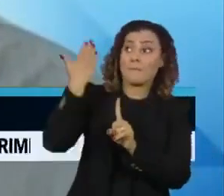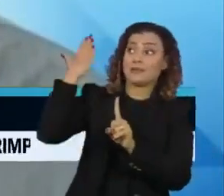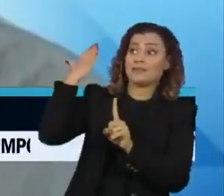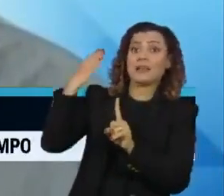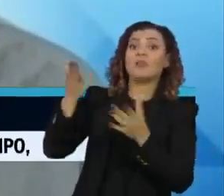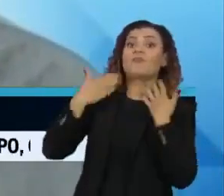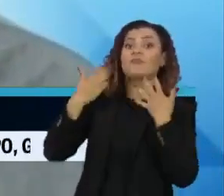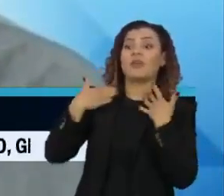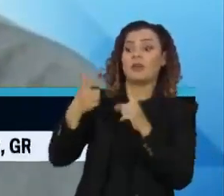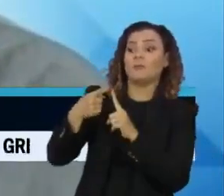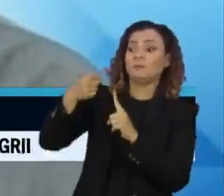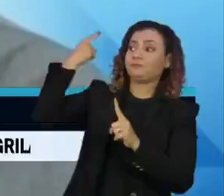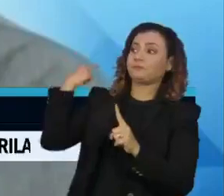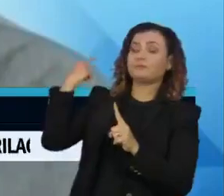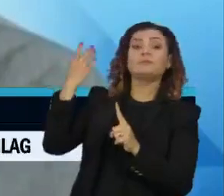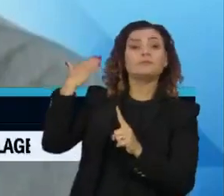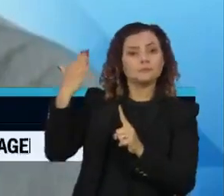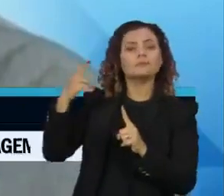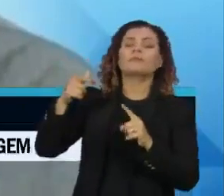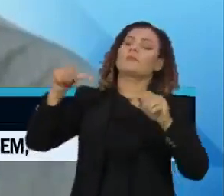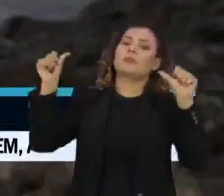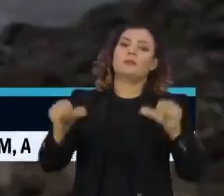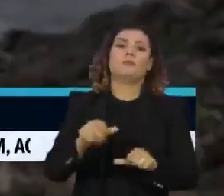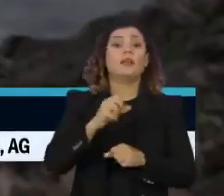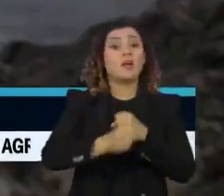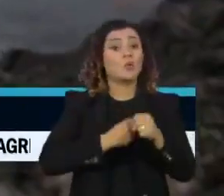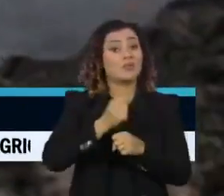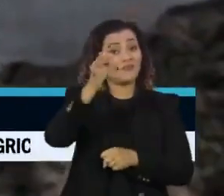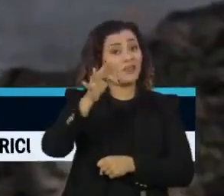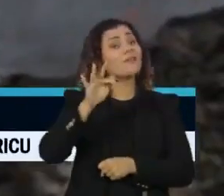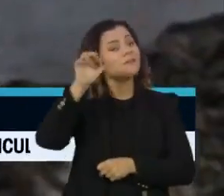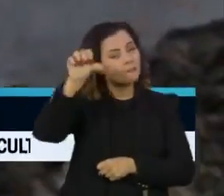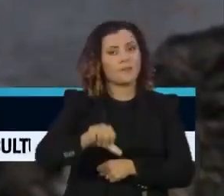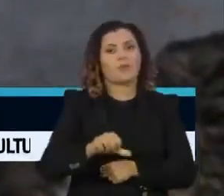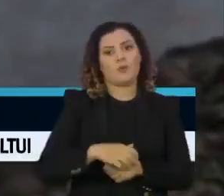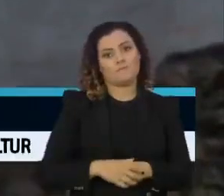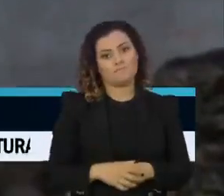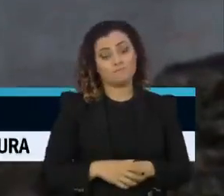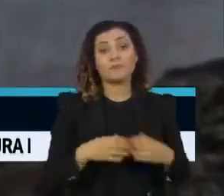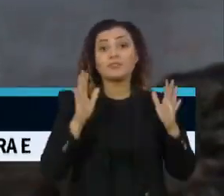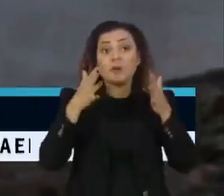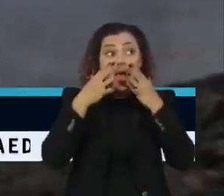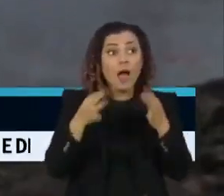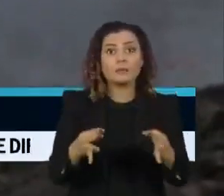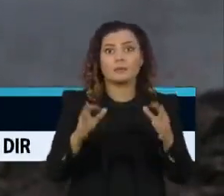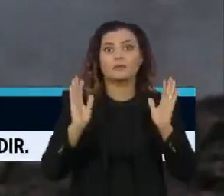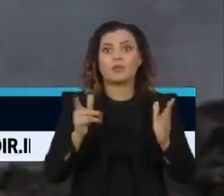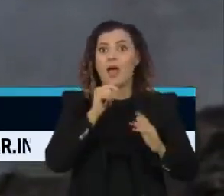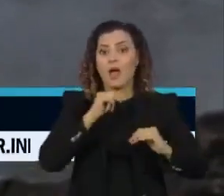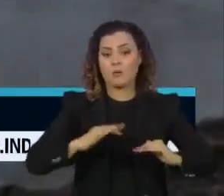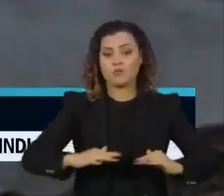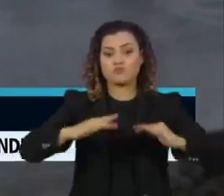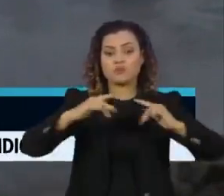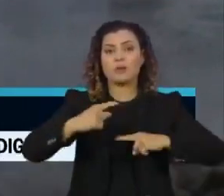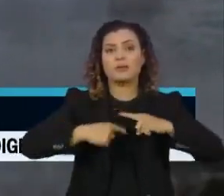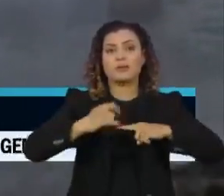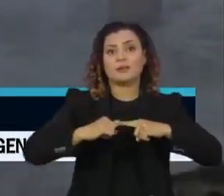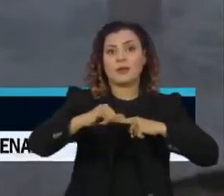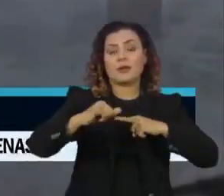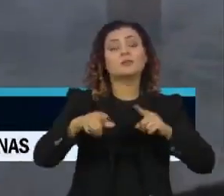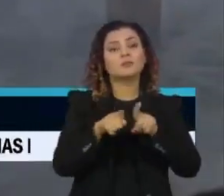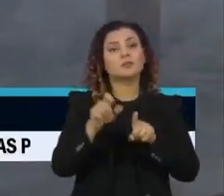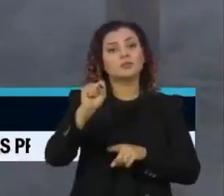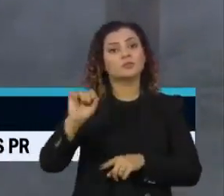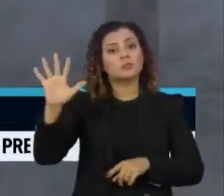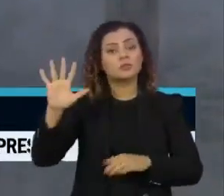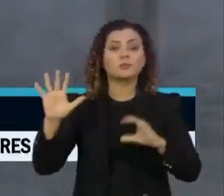vem nós teremos uma situação bem mais crítica do que esse ano. Situação que já está em sinal de alerta nos reservatórios das hidrelétricas do